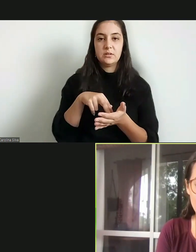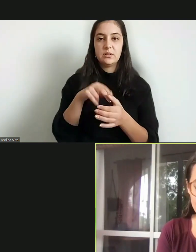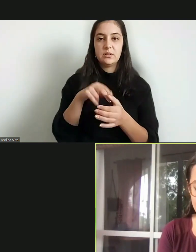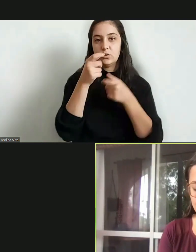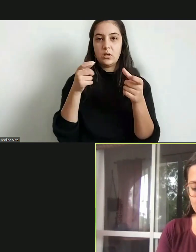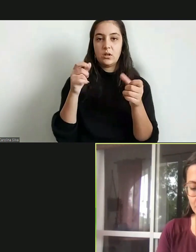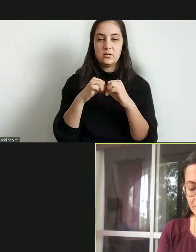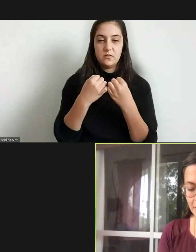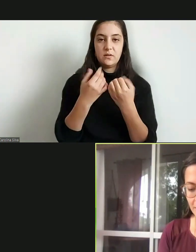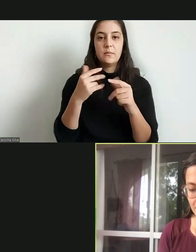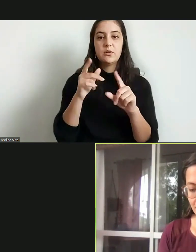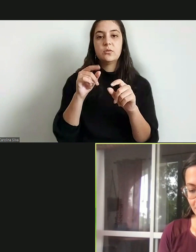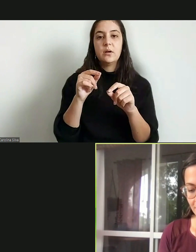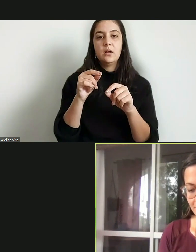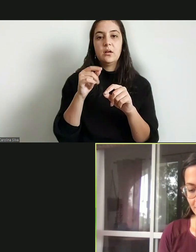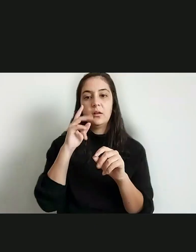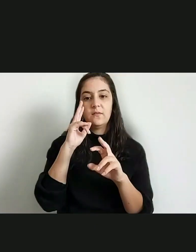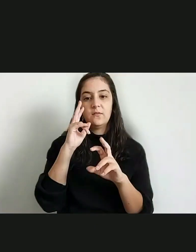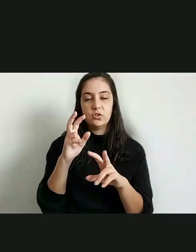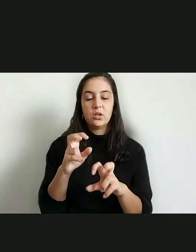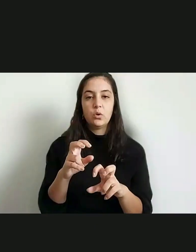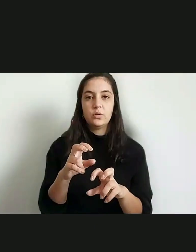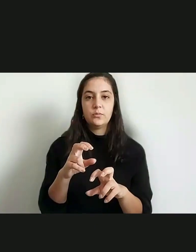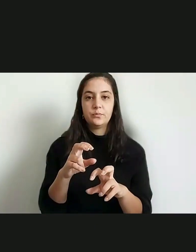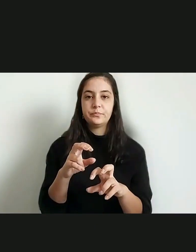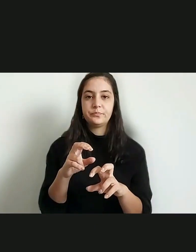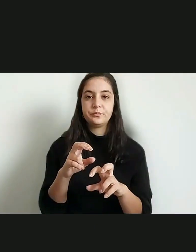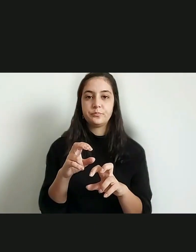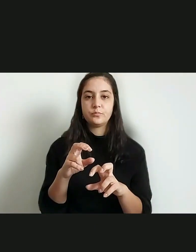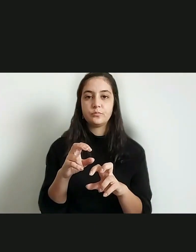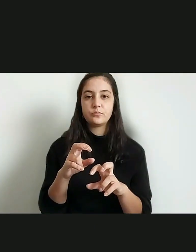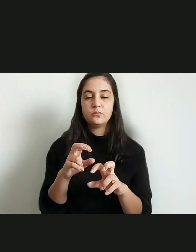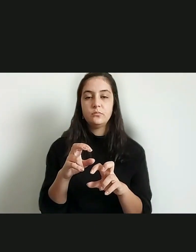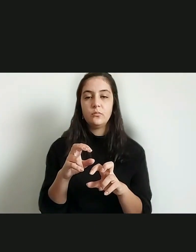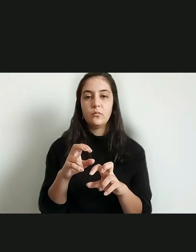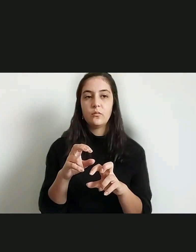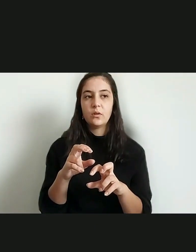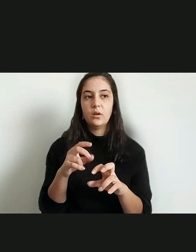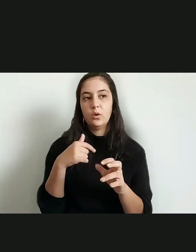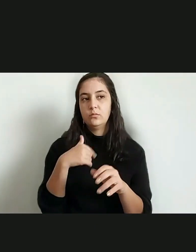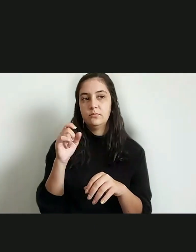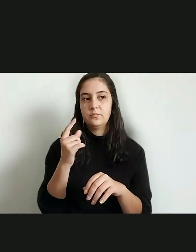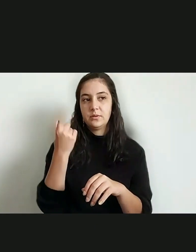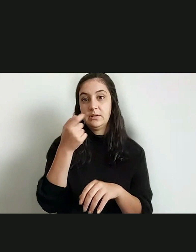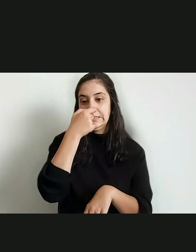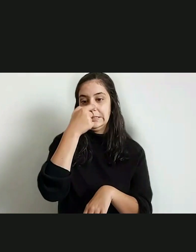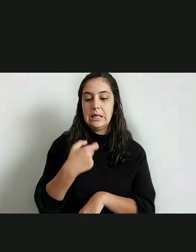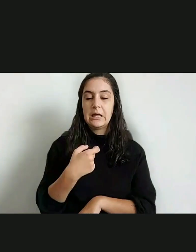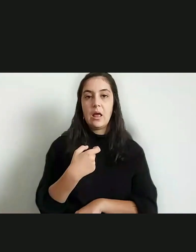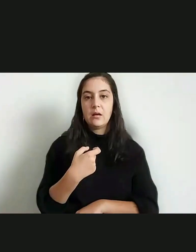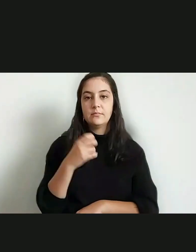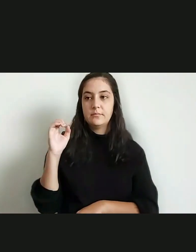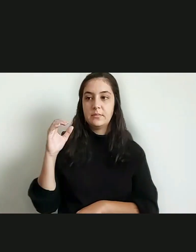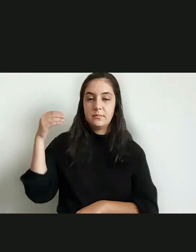como investigadora, sendo que aquilo que eu sou primeiramente é cidadã, somos todos,